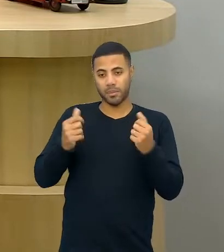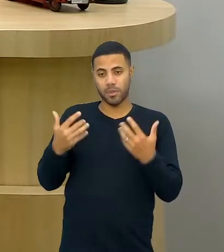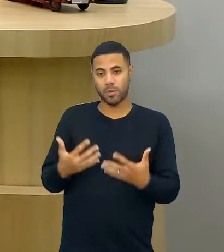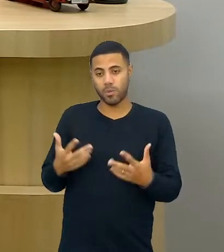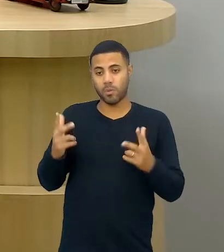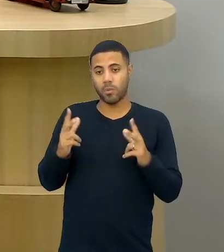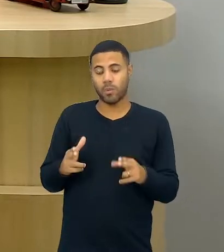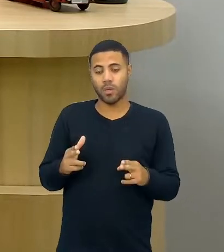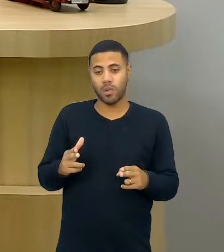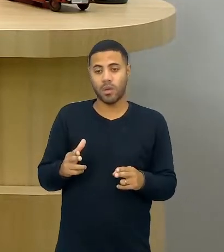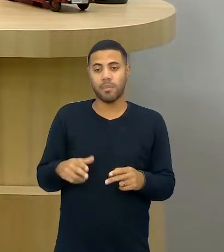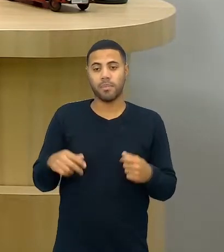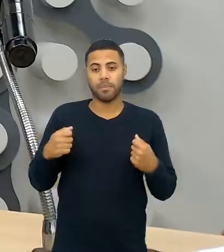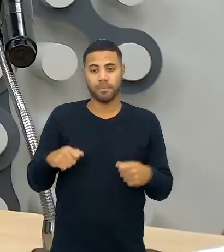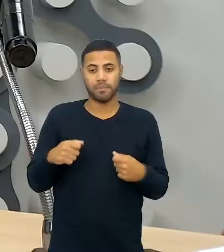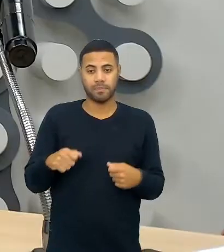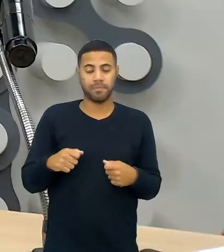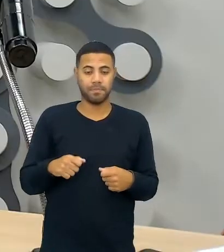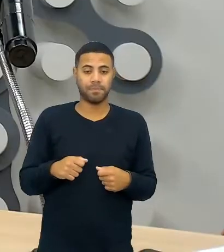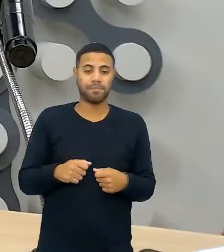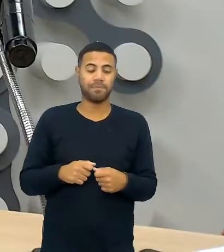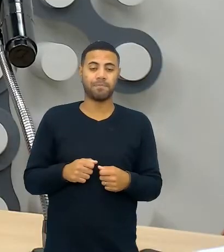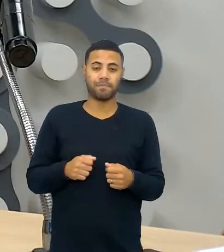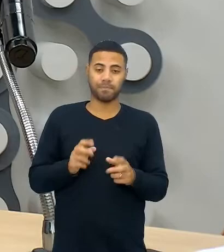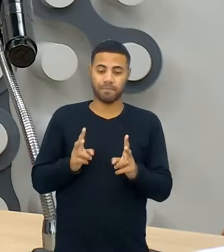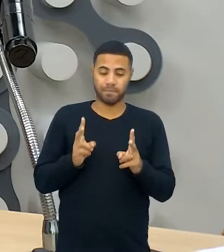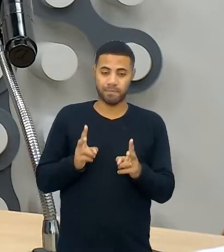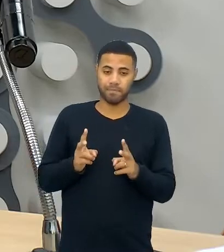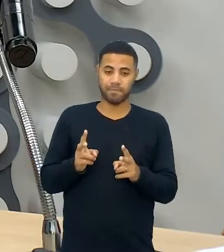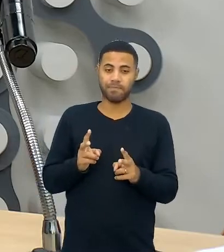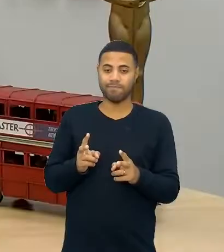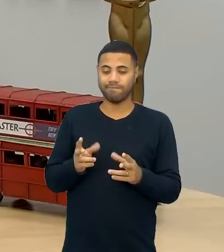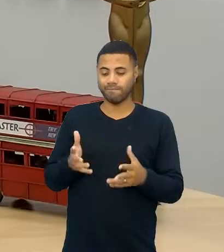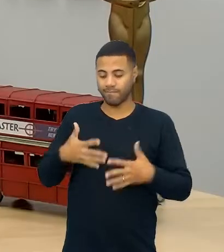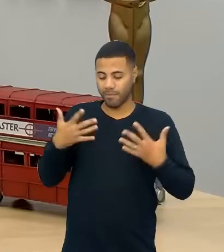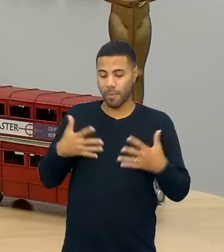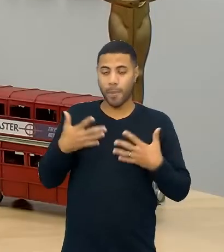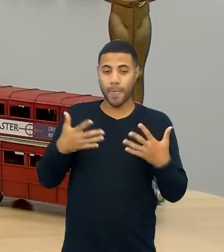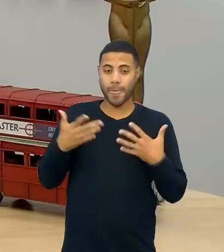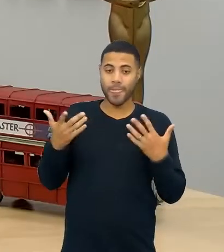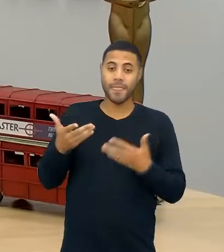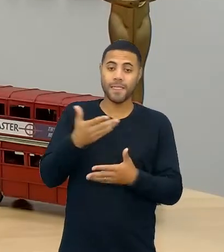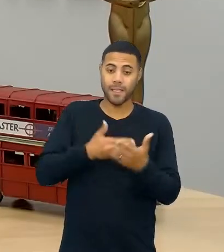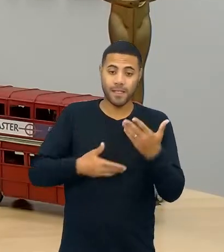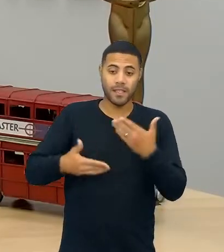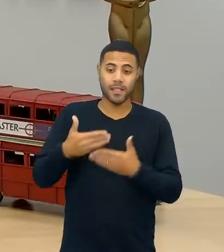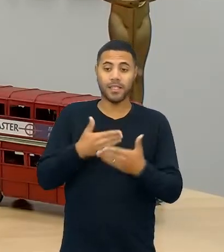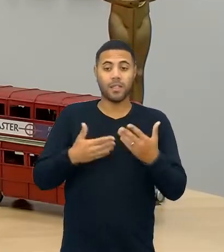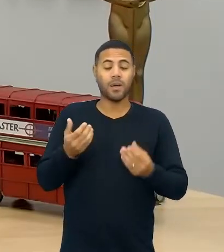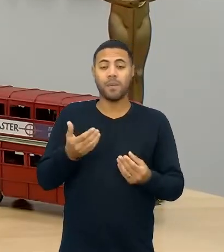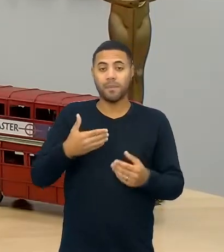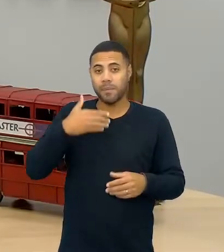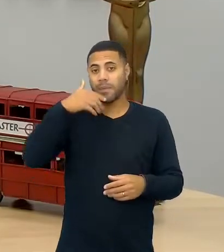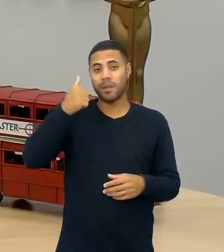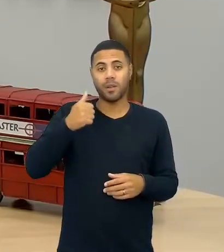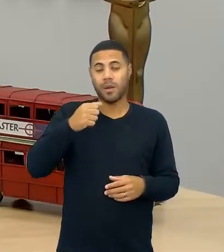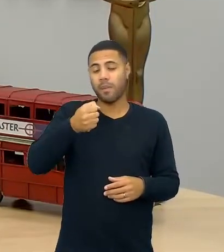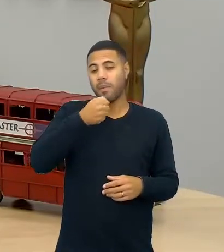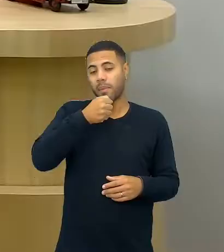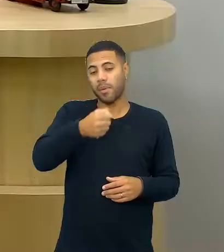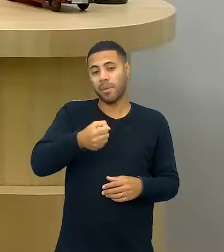Tem que ser menos invasivo. E aquela pessoa que vai conseguir a melhor reportagem